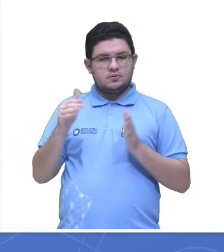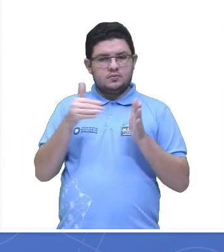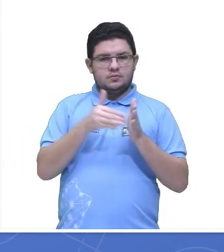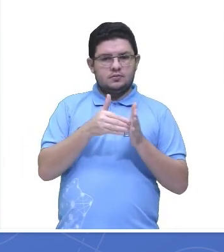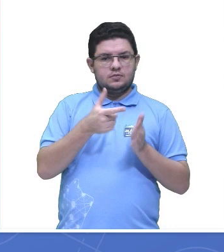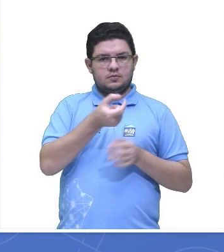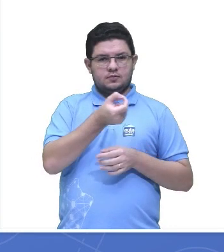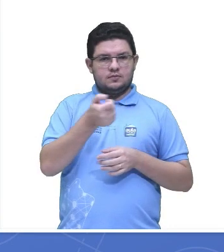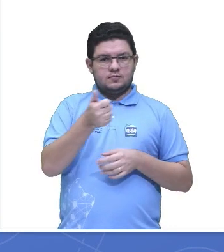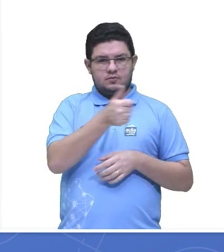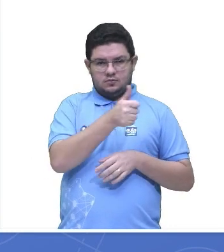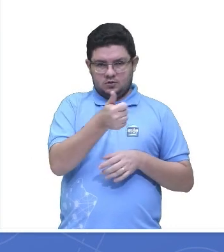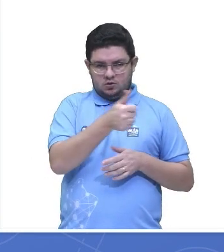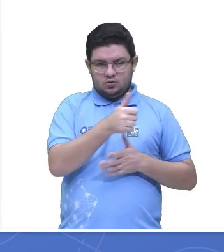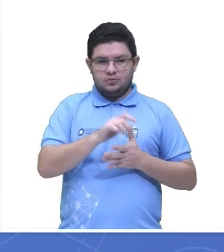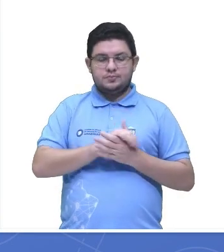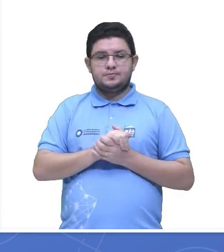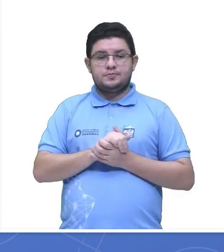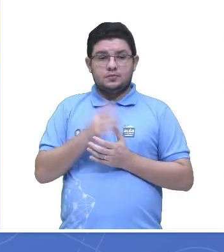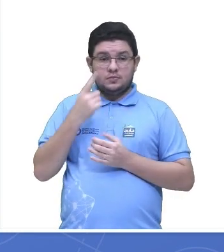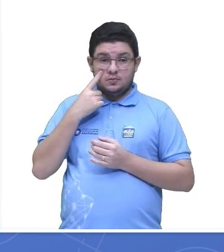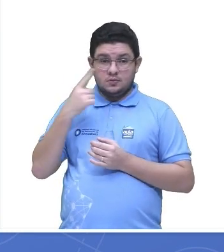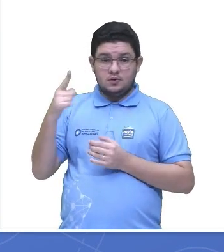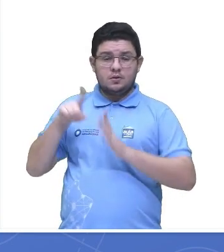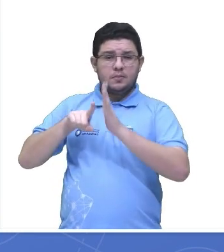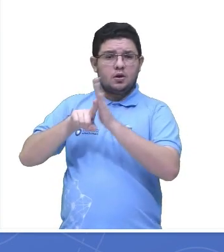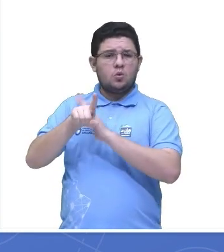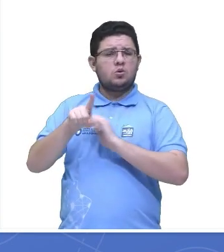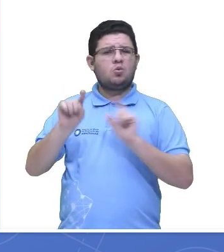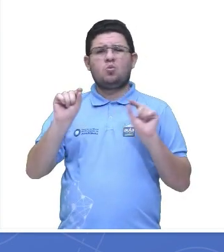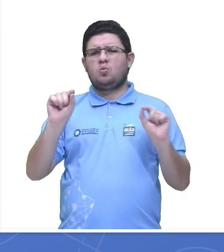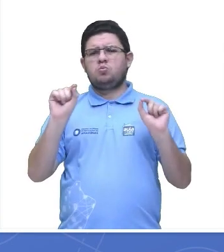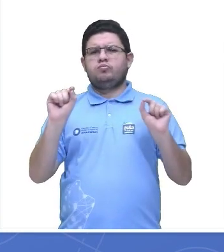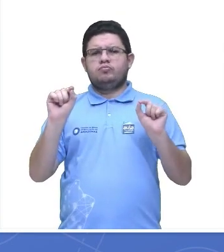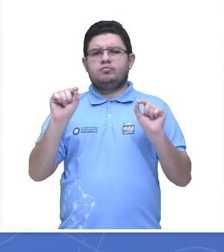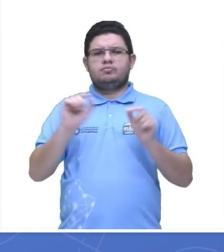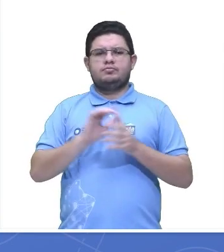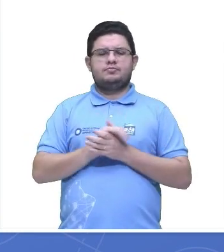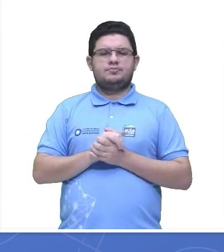Sobre o Steve Jobs, e vamos ver o que está sendo pedido sobre esse texto.